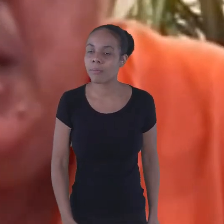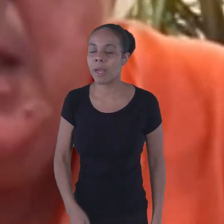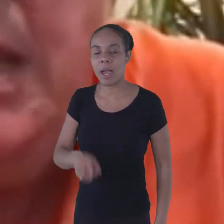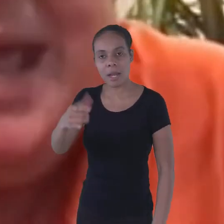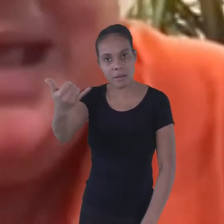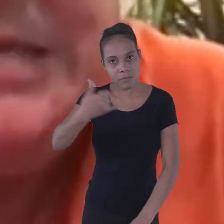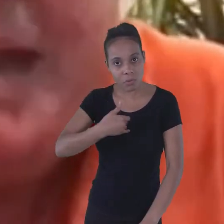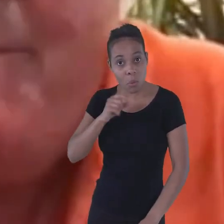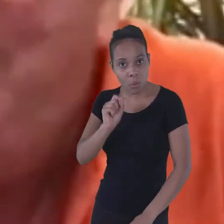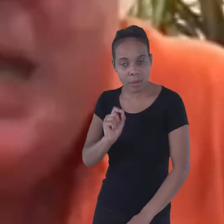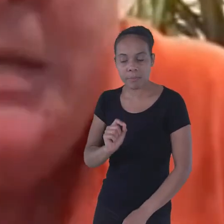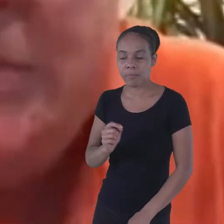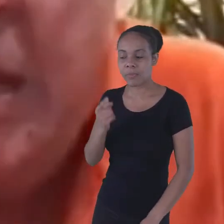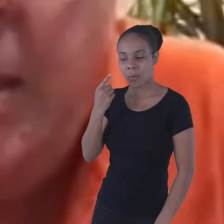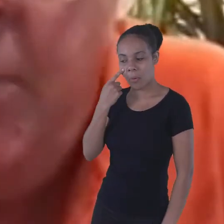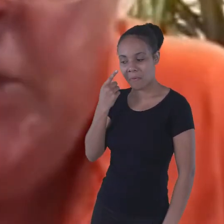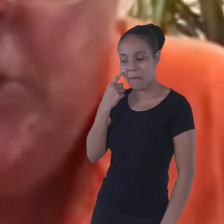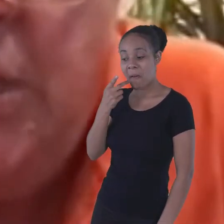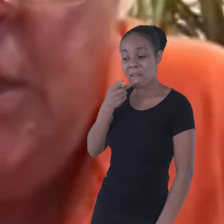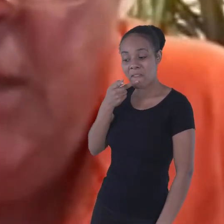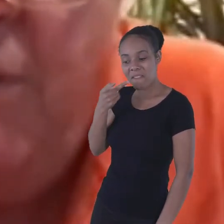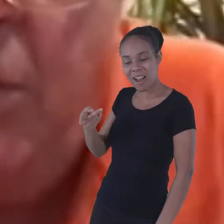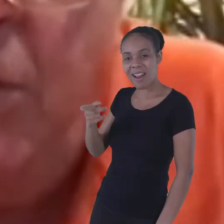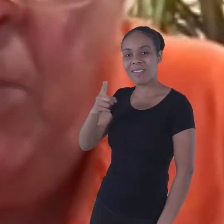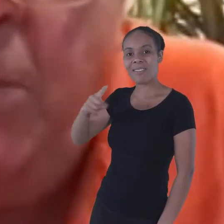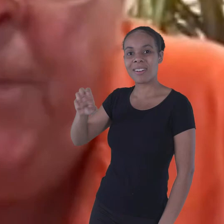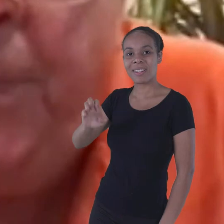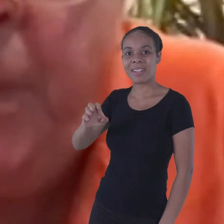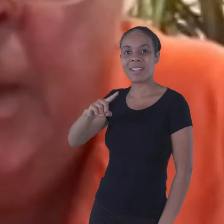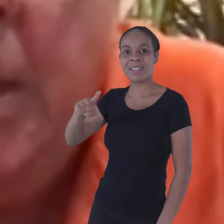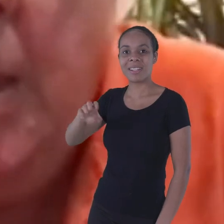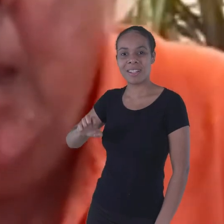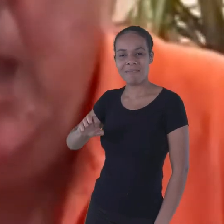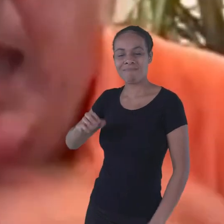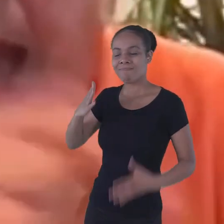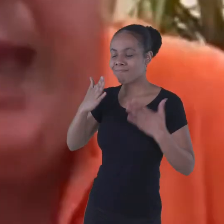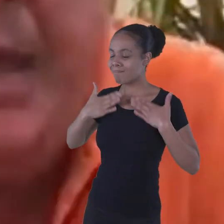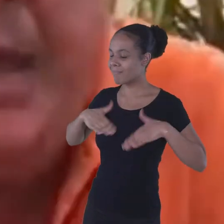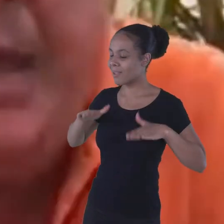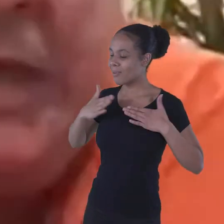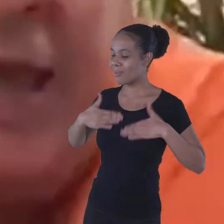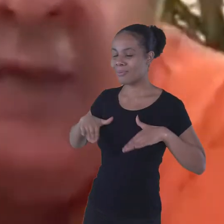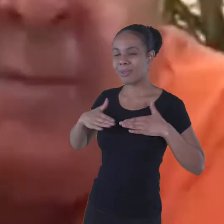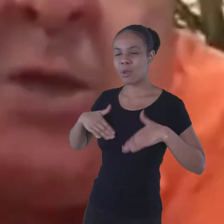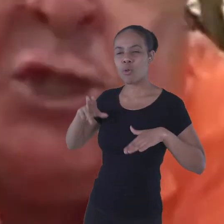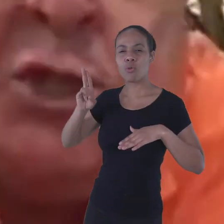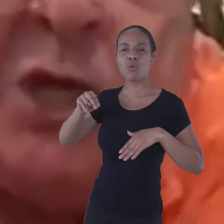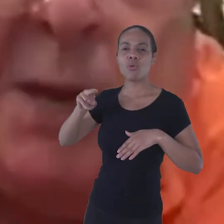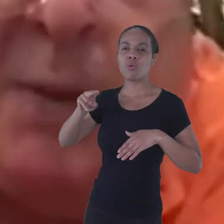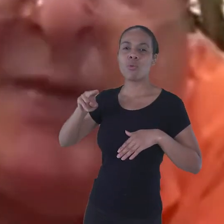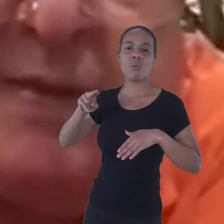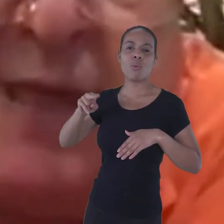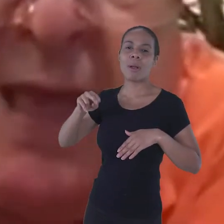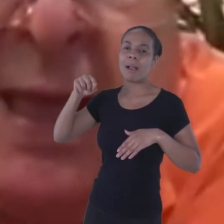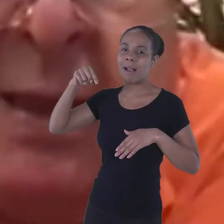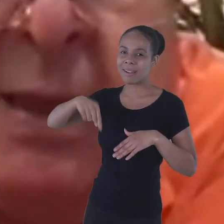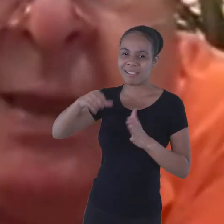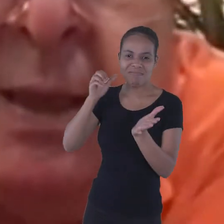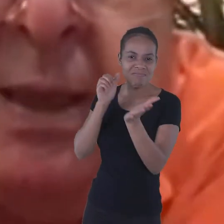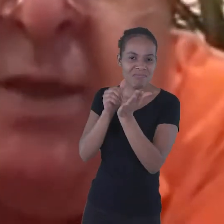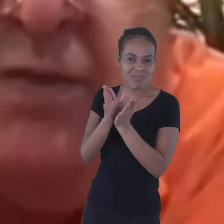tranquila, ela jamais será demitida da TV Globo. Aí eu contei essa mentira para